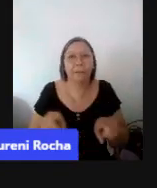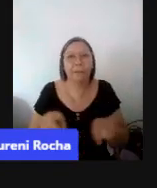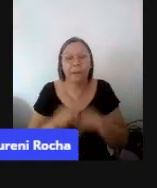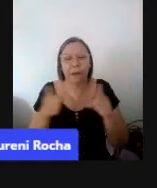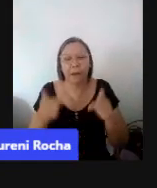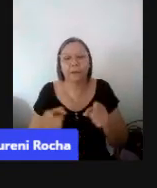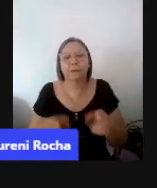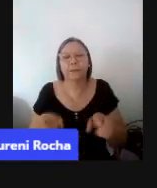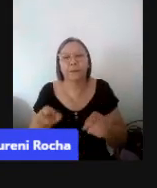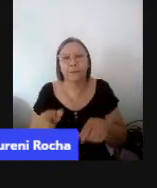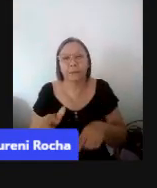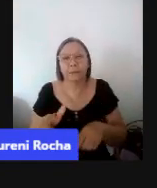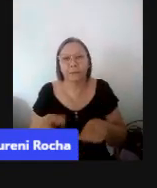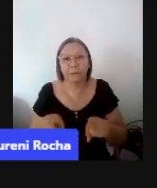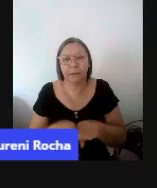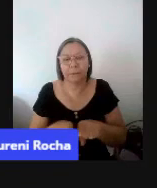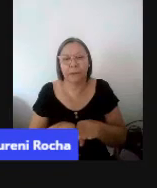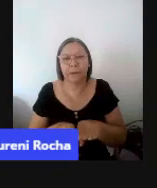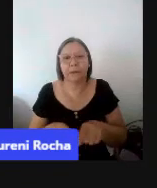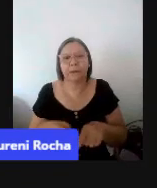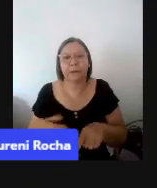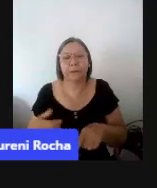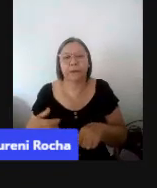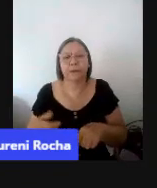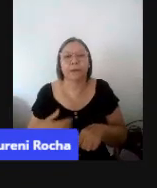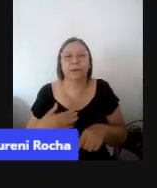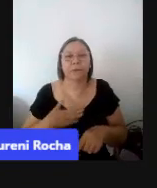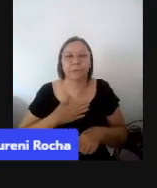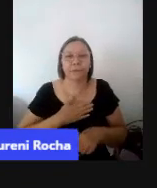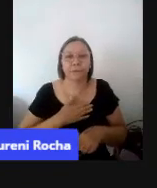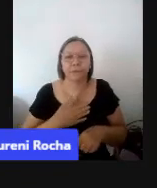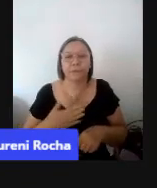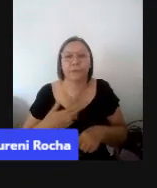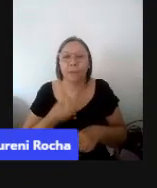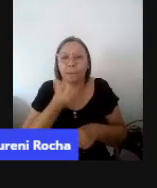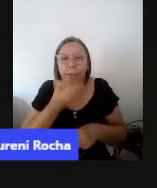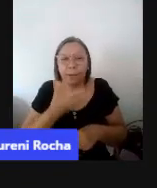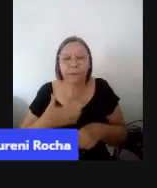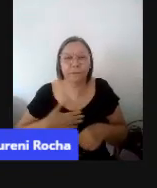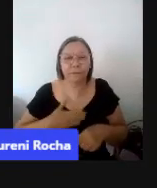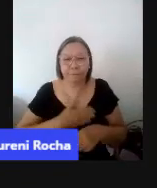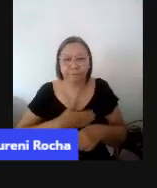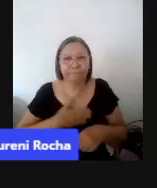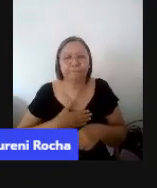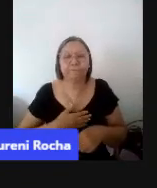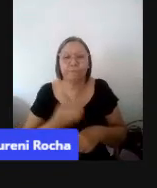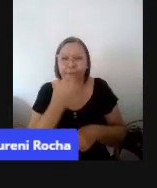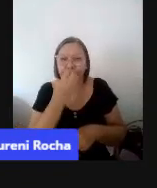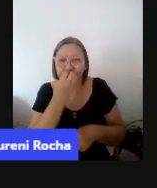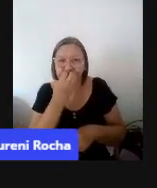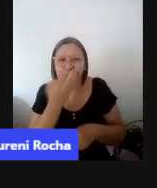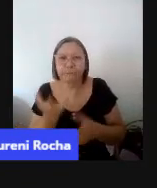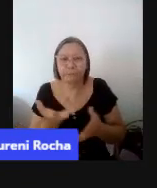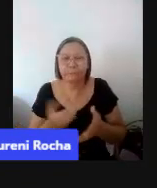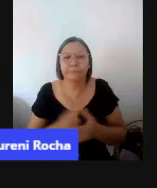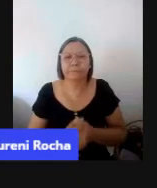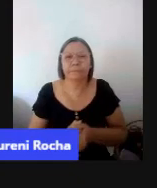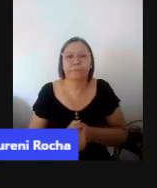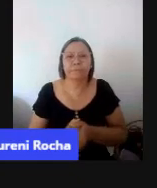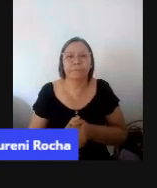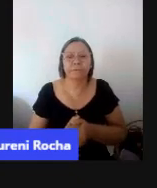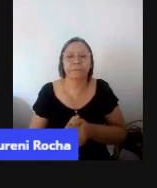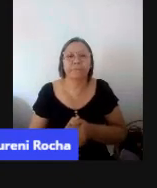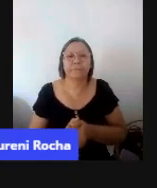animal. Então, é mais um material para vocês se munirem e conseguirem trabalhar de uma forma